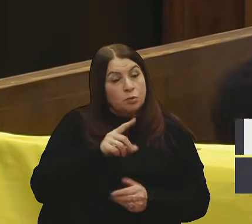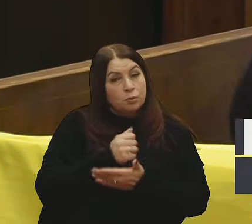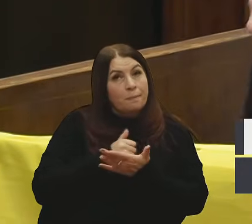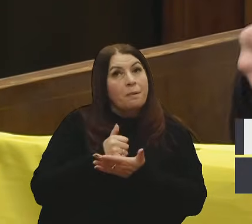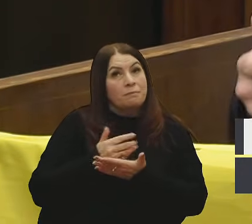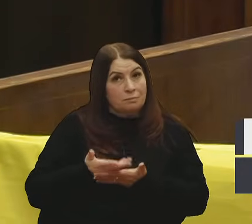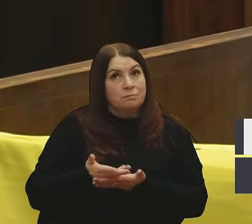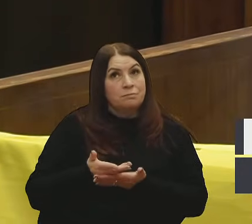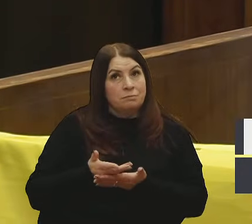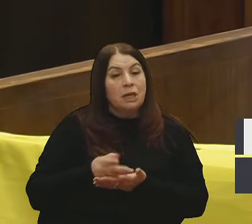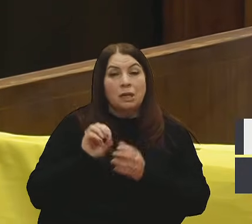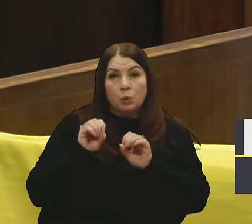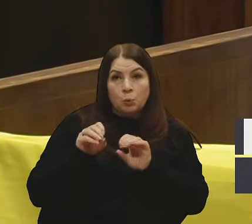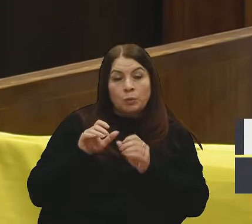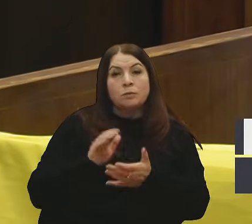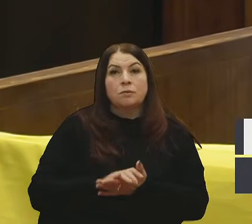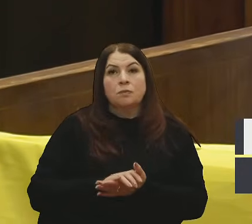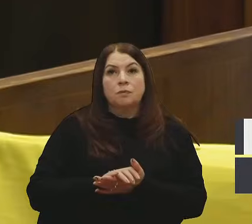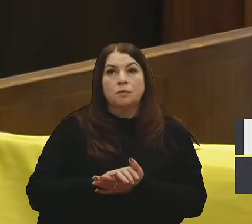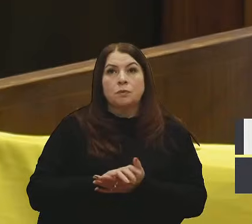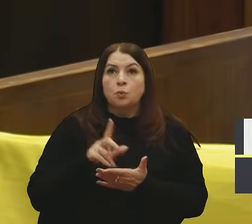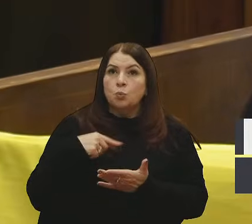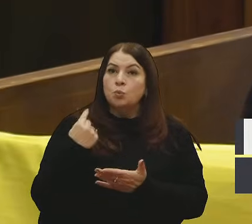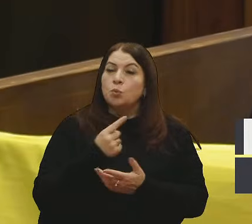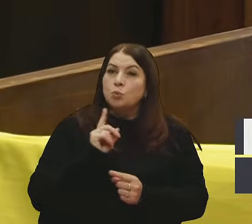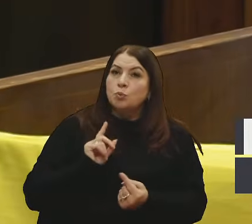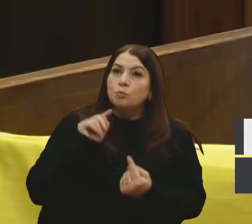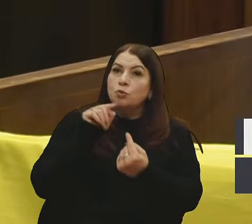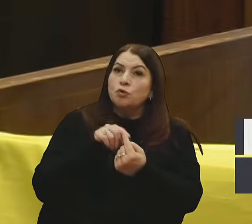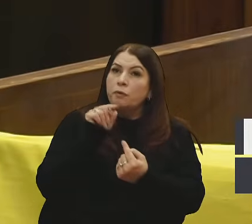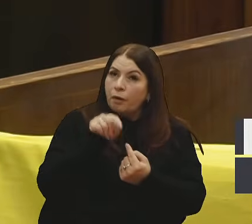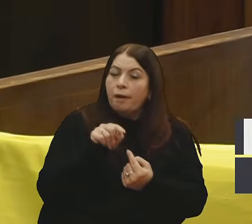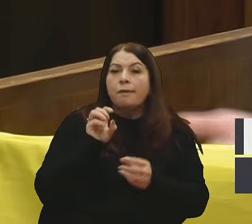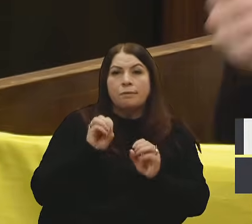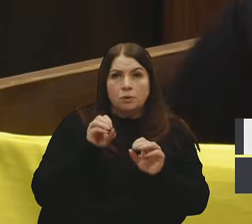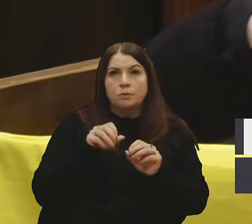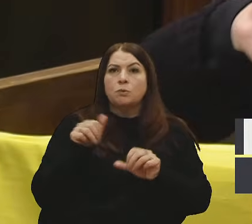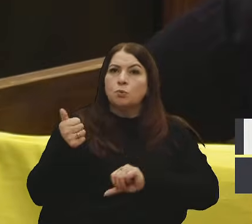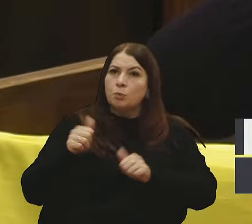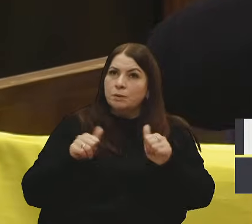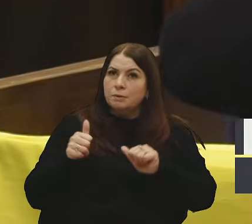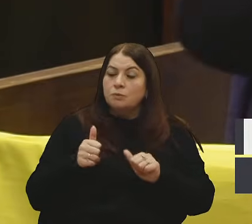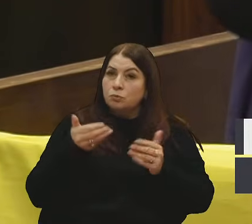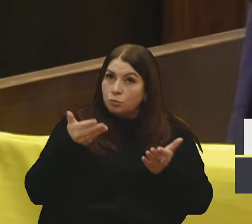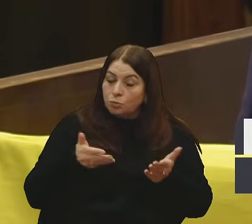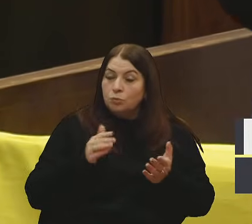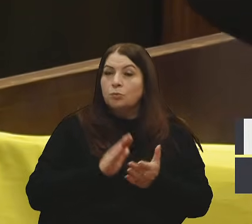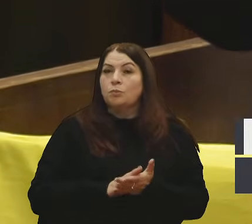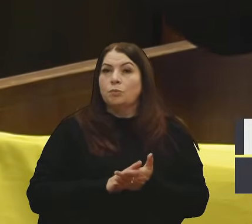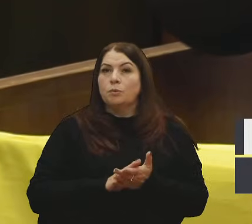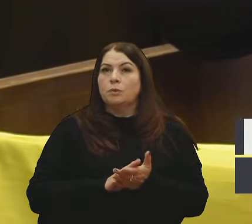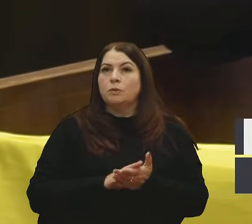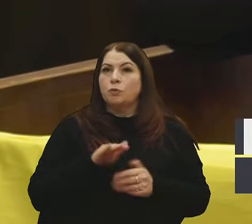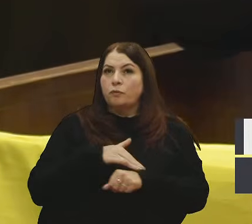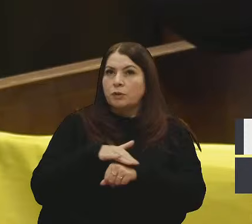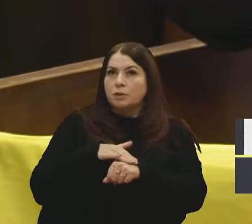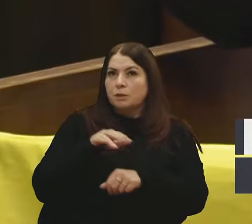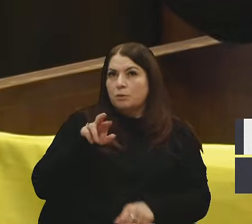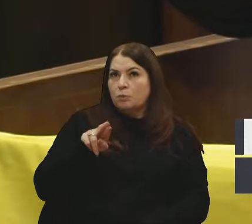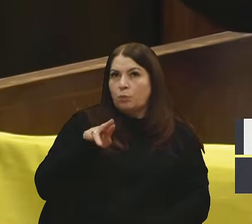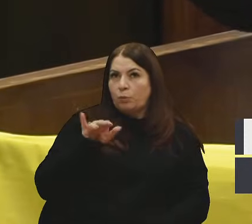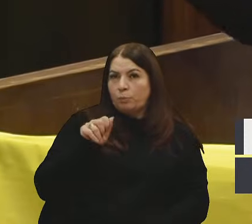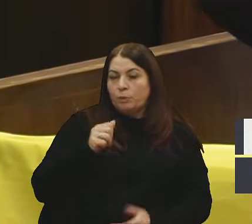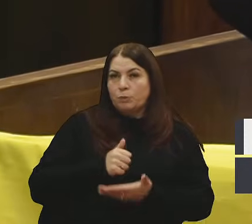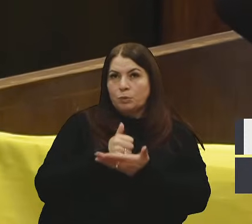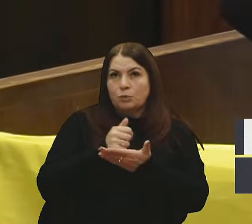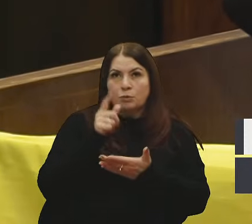básico, que é a educação, né? E o nosso objetivo é a educação de qualidade. E agora, então, eu até estava conversando com a Rubi, que é assessora do